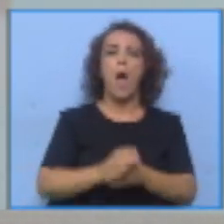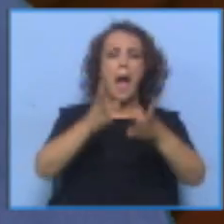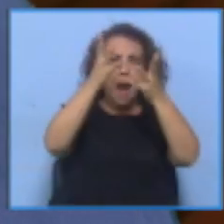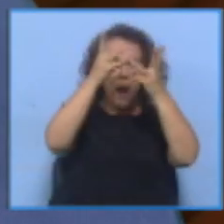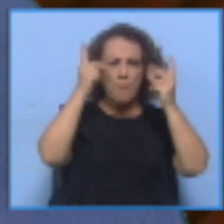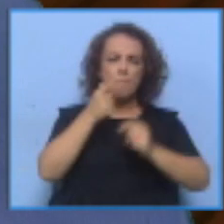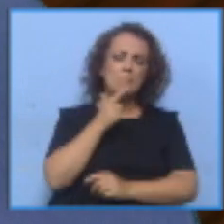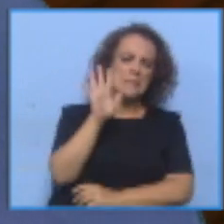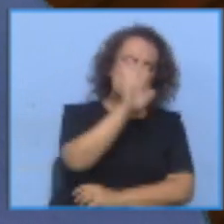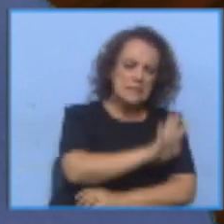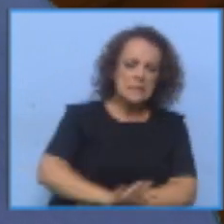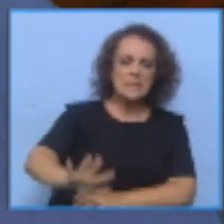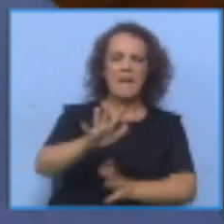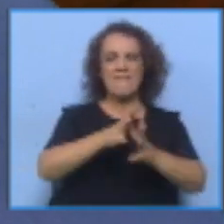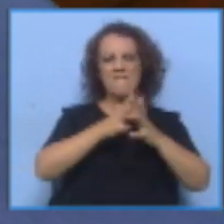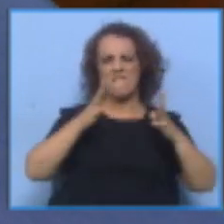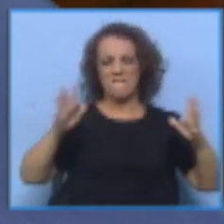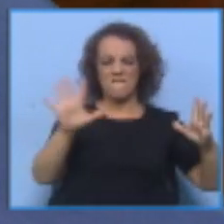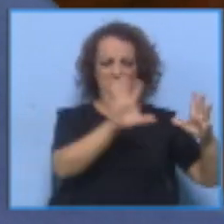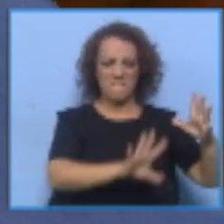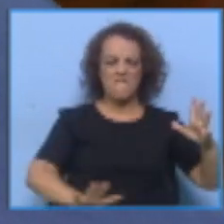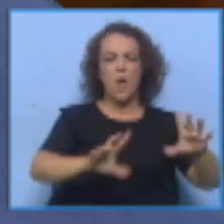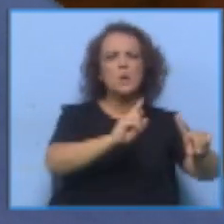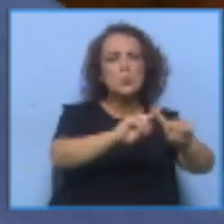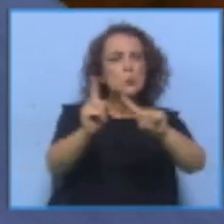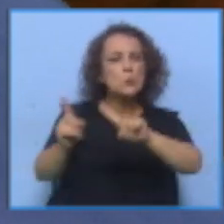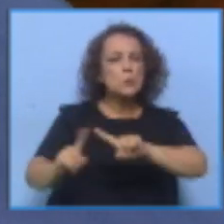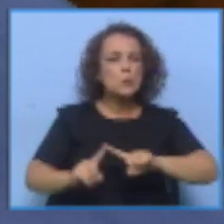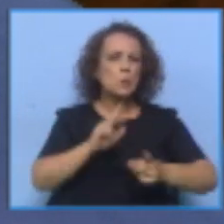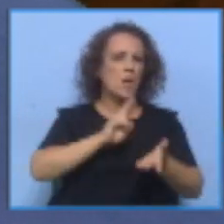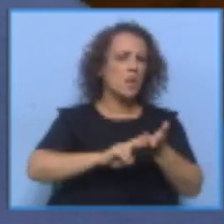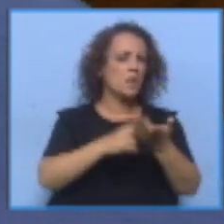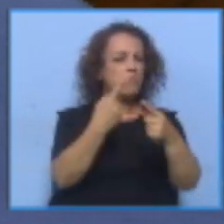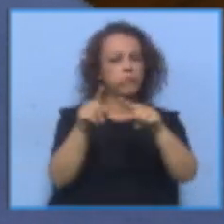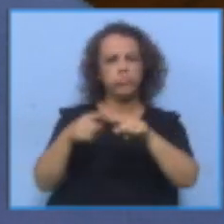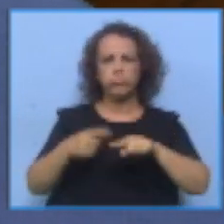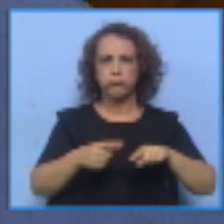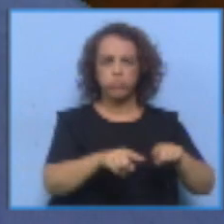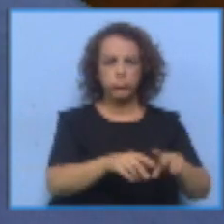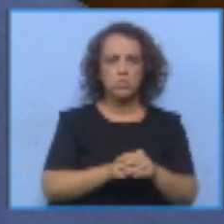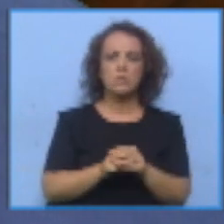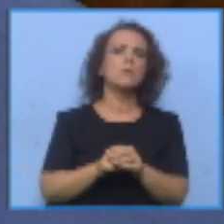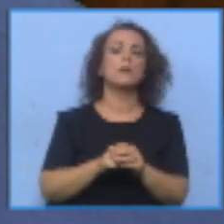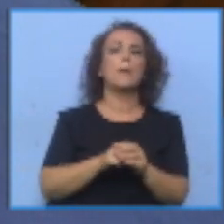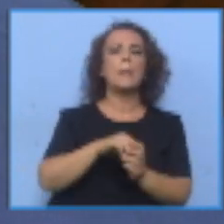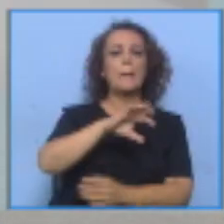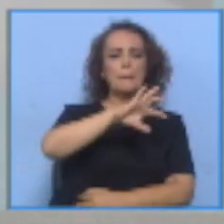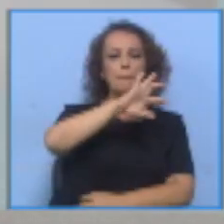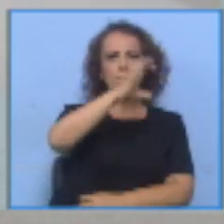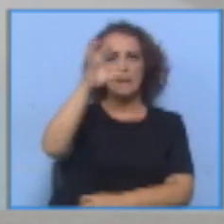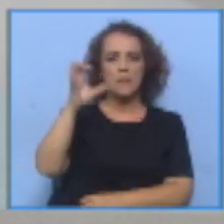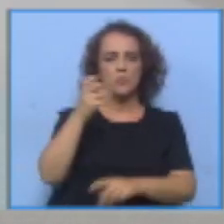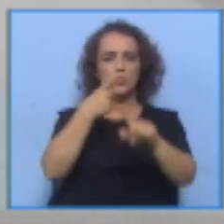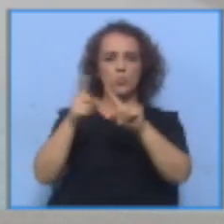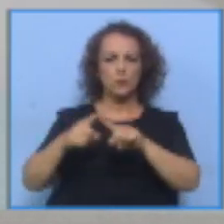vastíssimo, e uma realidade muito complexa. Então depende, pois temos diferentes países, que a